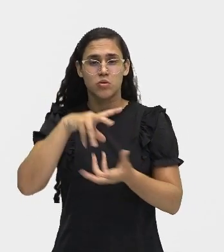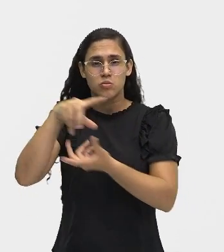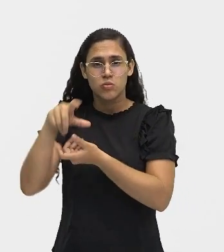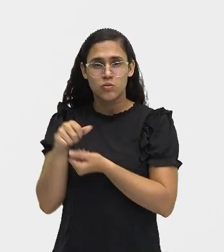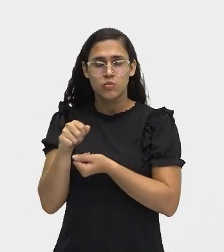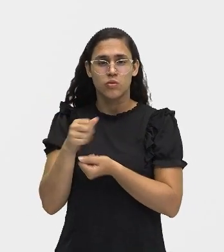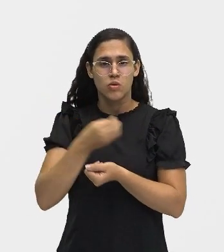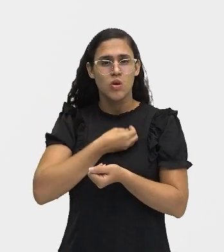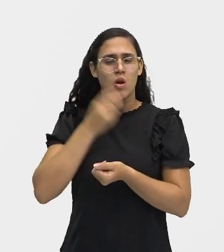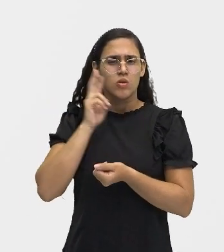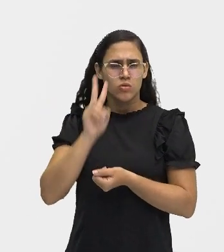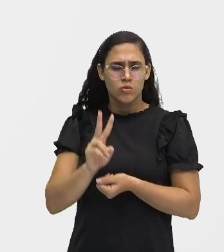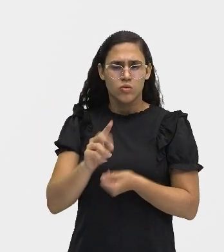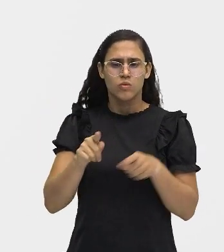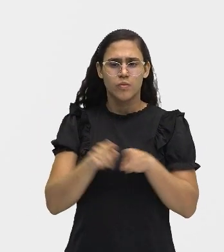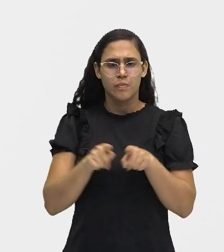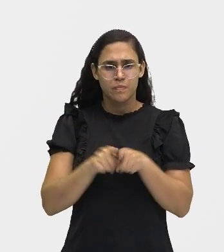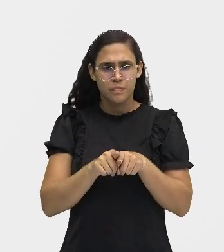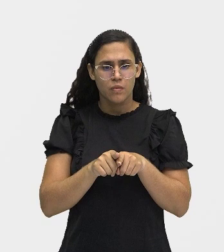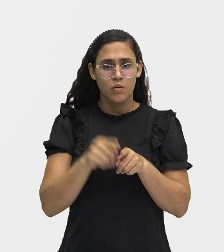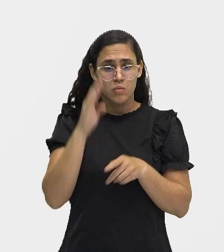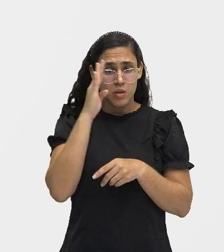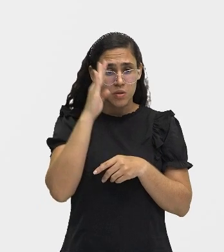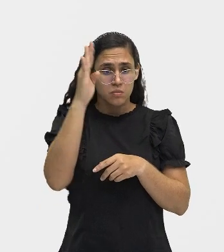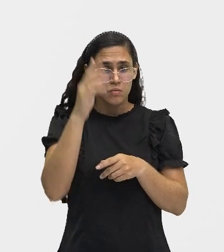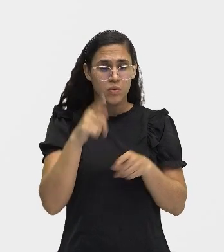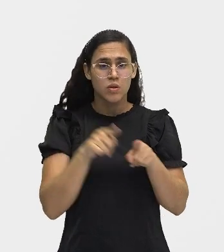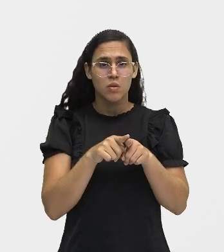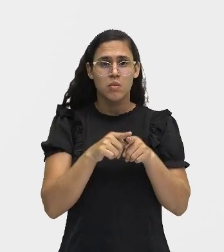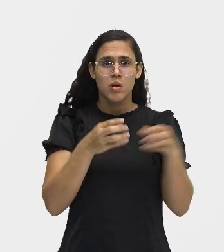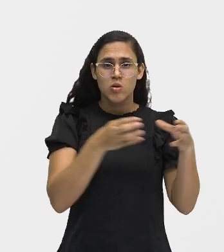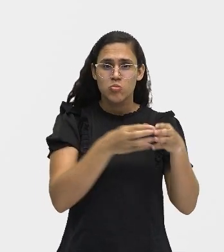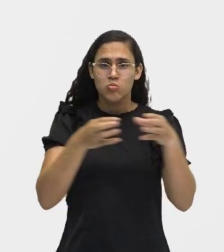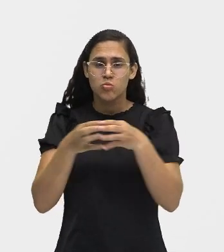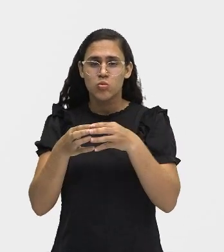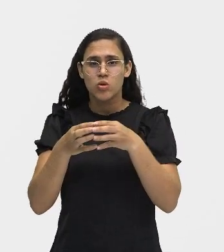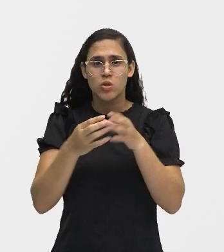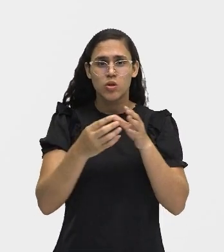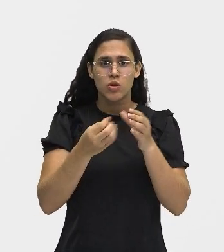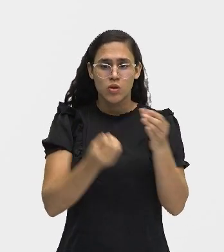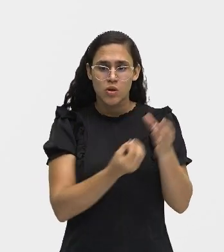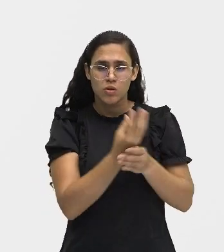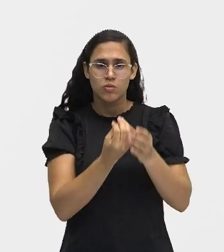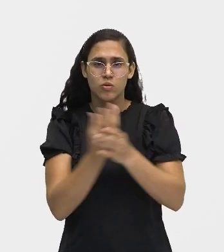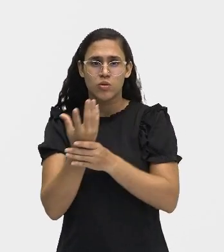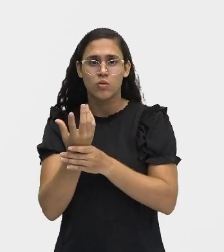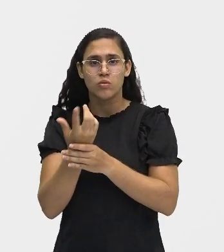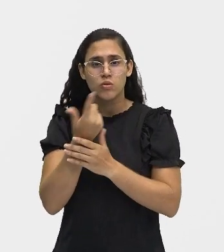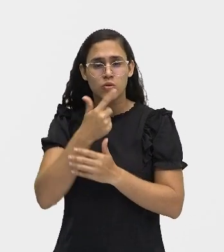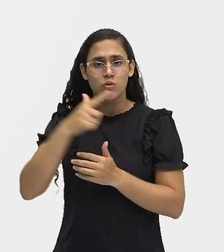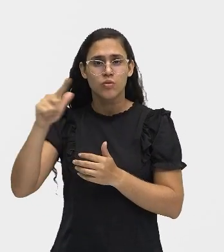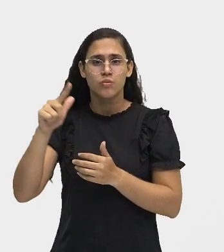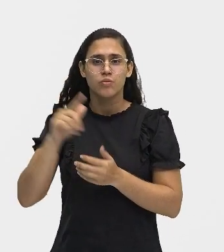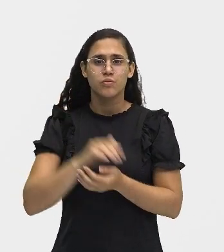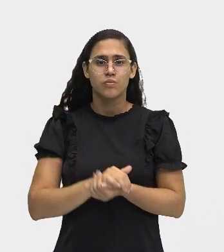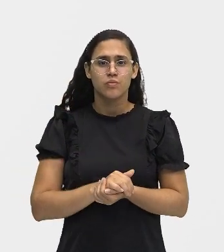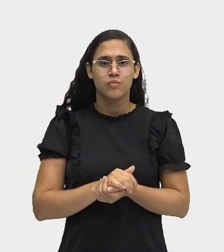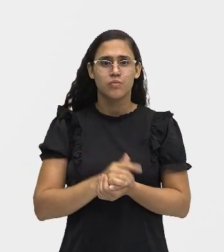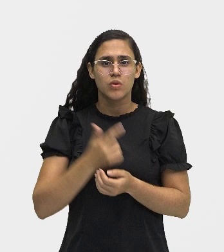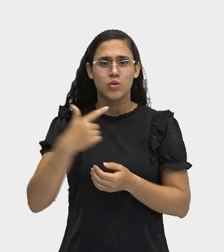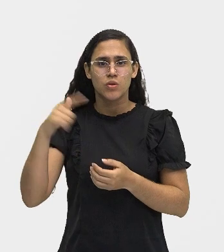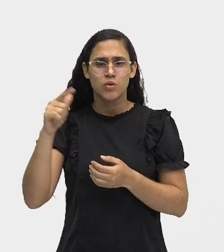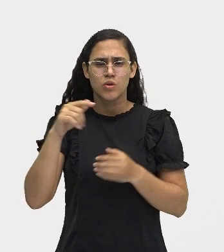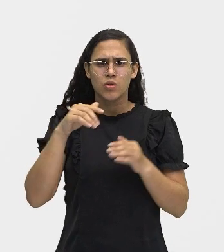né? Como a extinção de determinadas espécies e o aparecimento de outras, e a ocorrência de transgressões e de